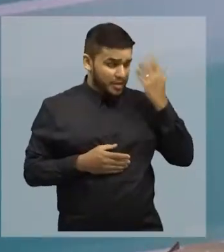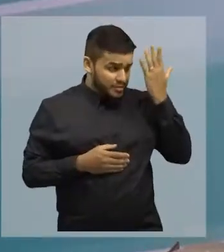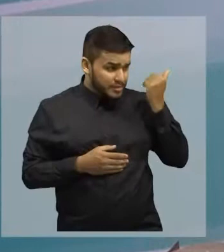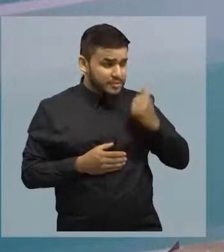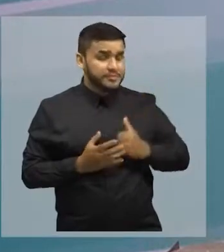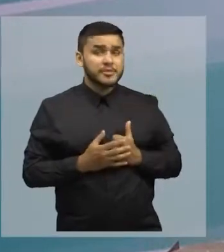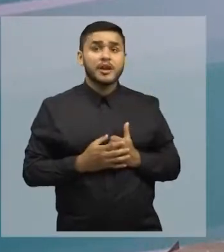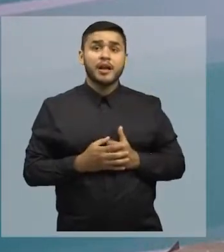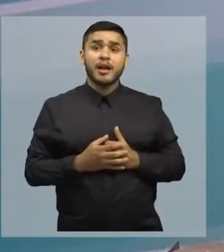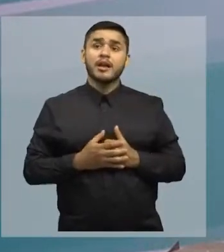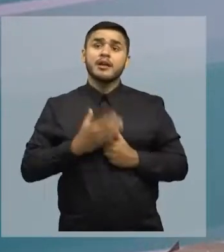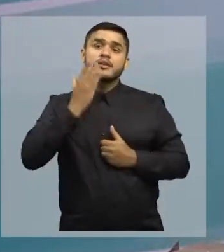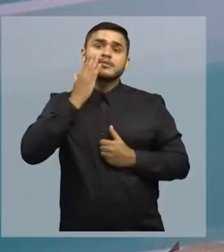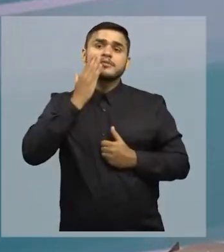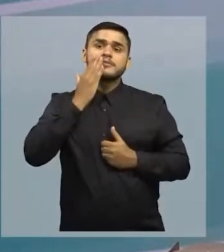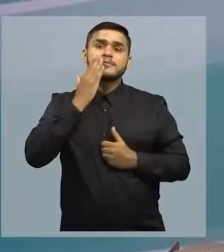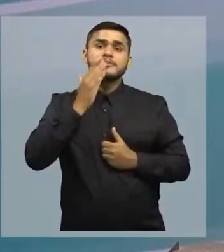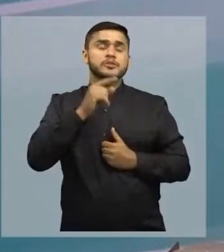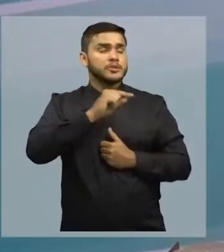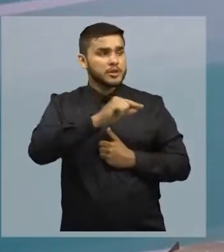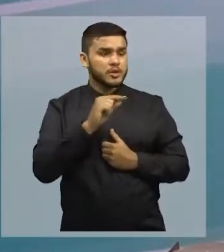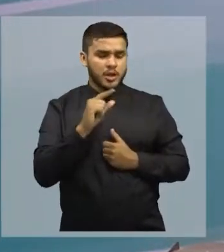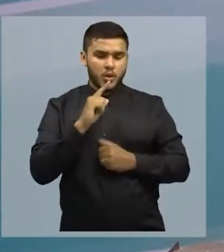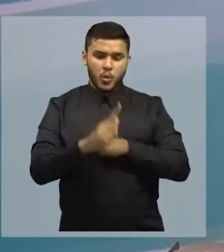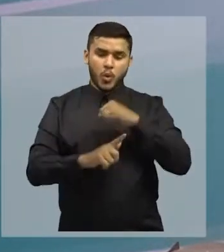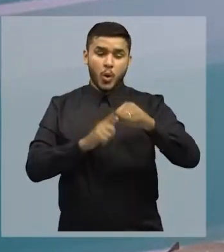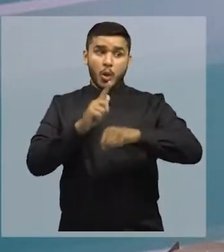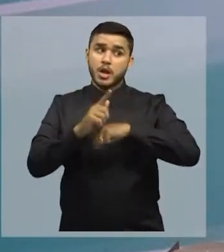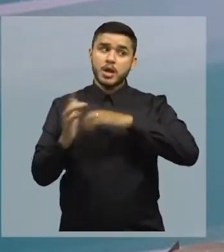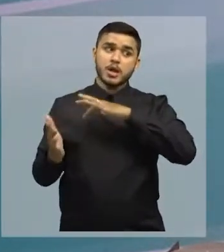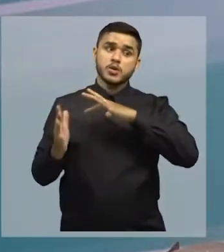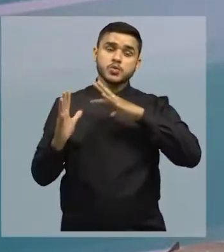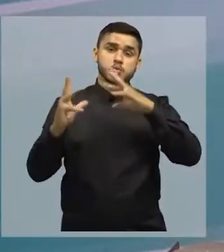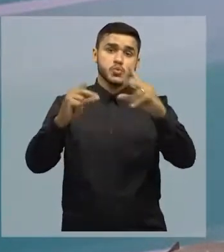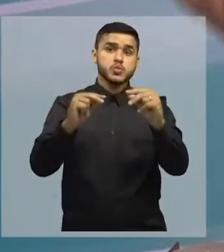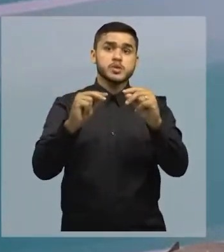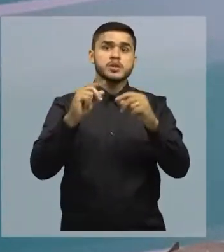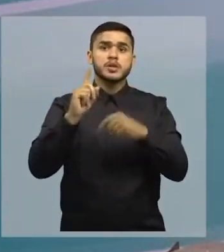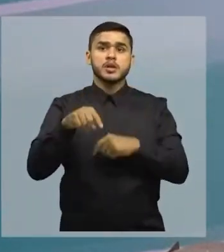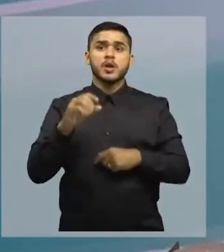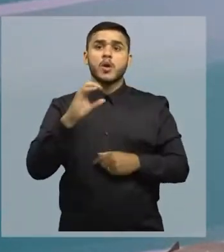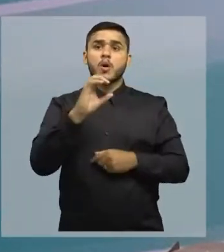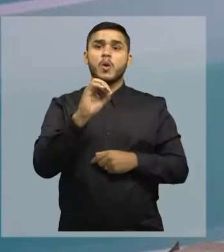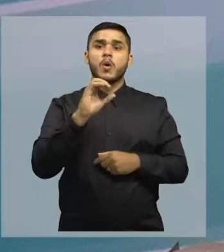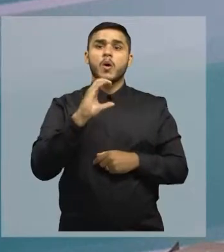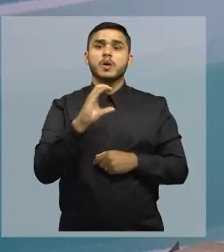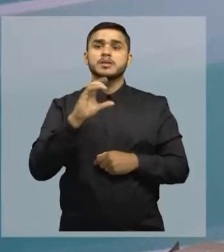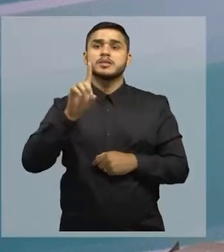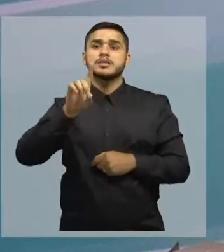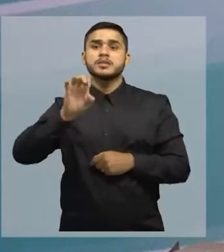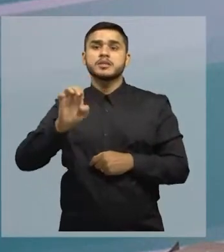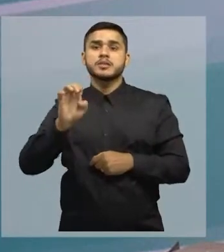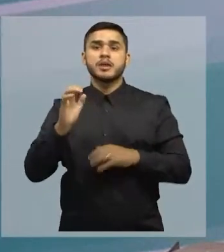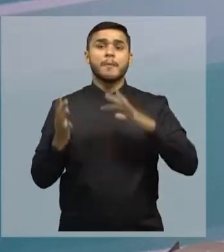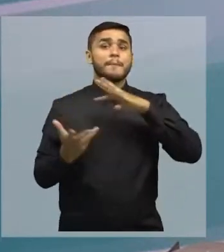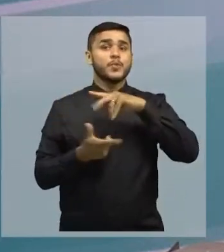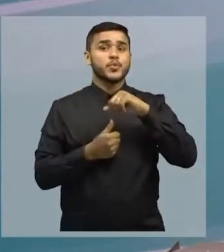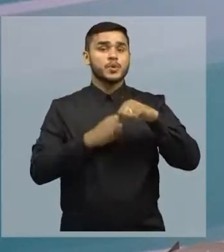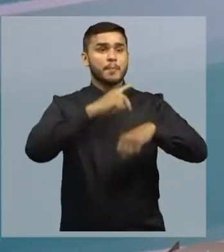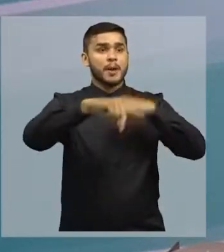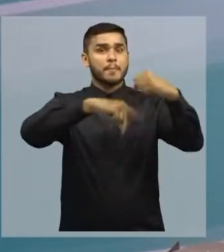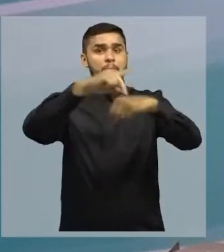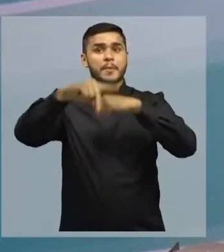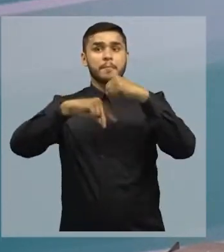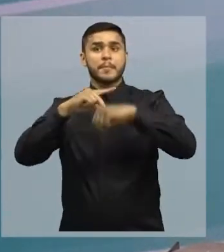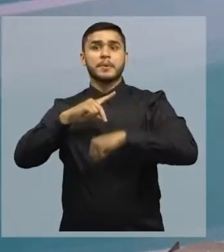é uma contradição em relação ao globalismo que eles colocaram no começo da campanha. O globalismo, a OCDE é uma entidade global dos países ricos. Então,